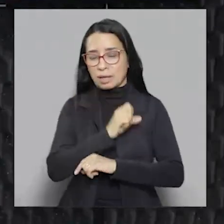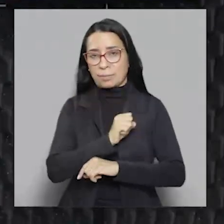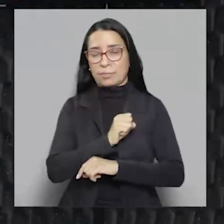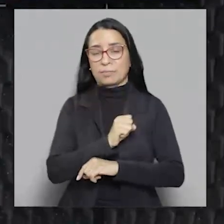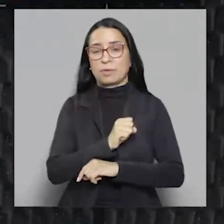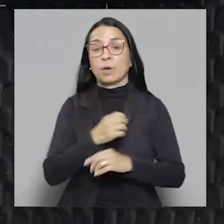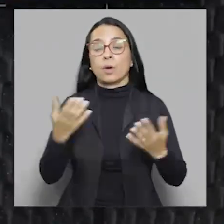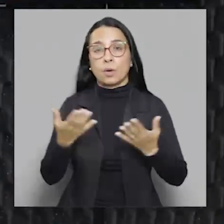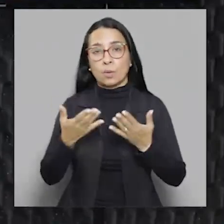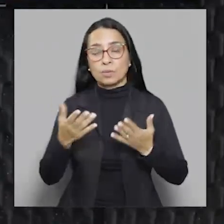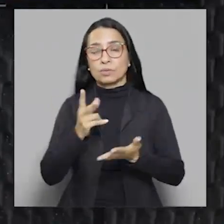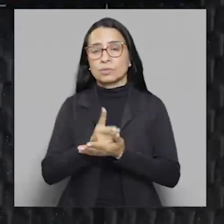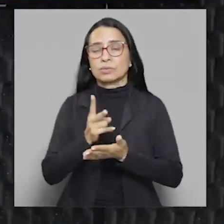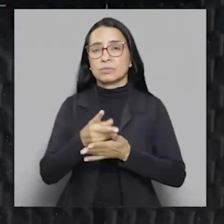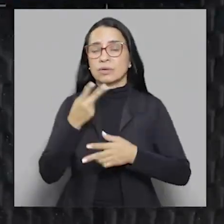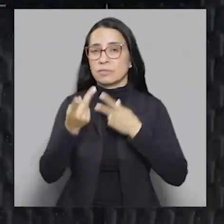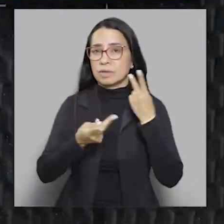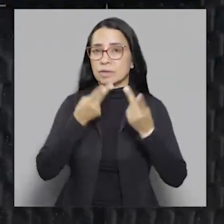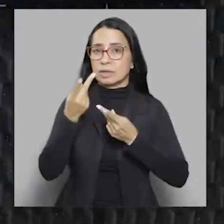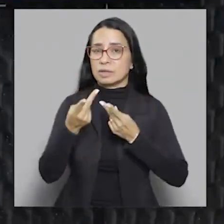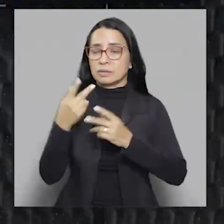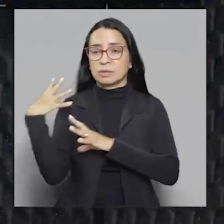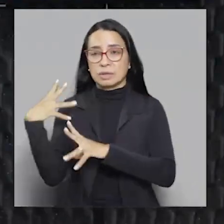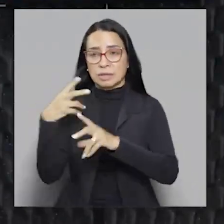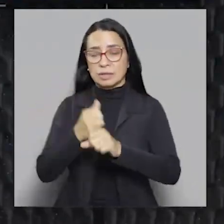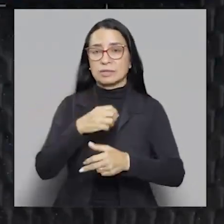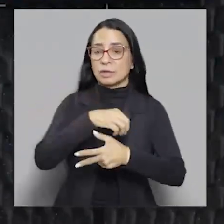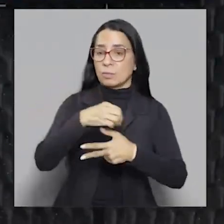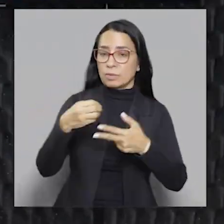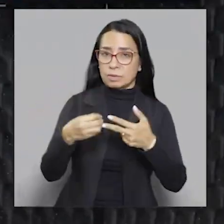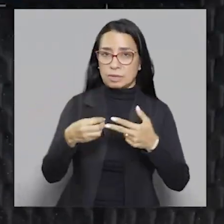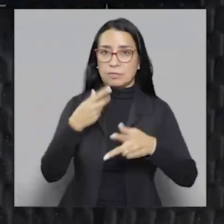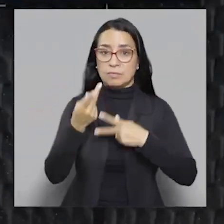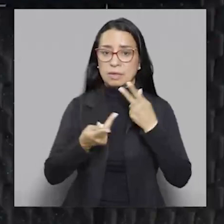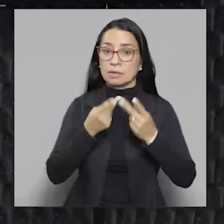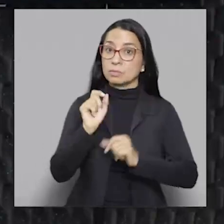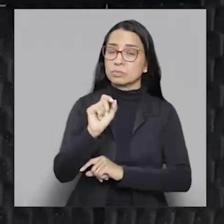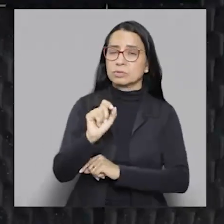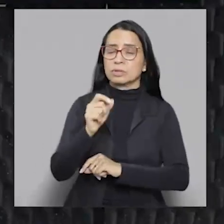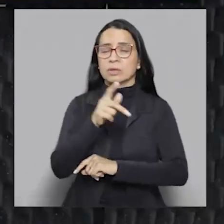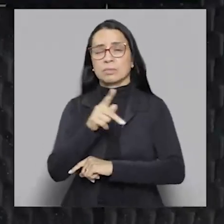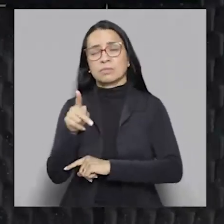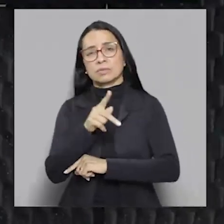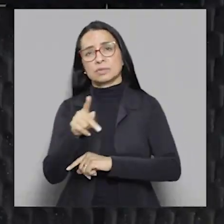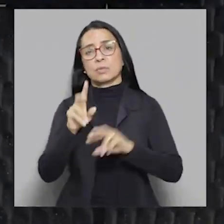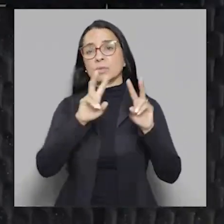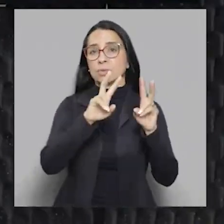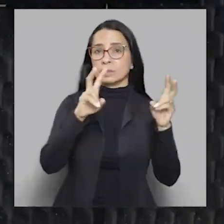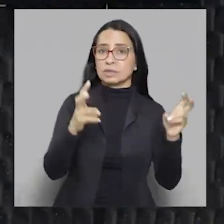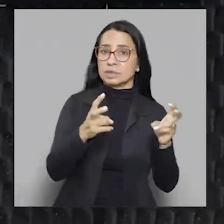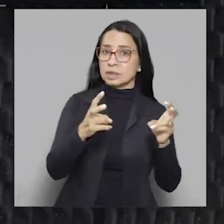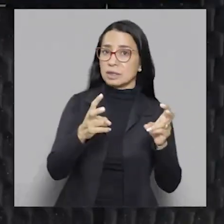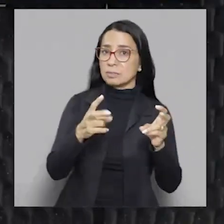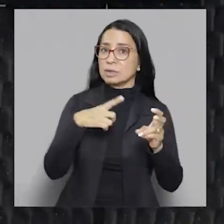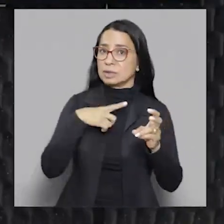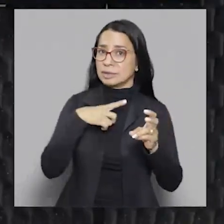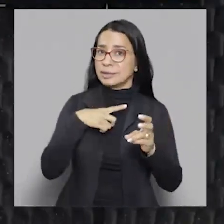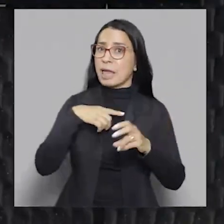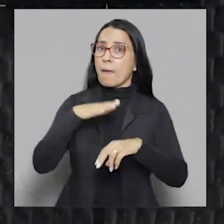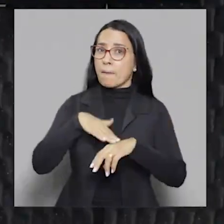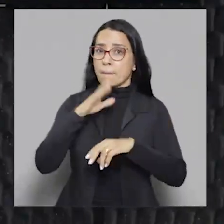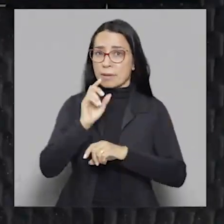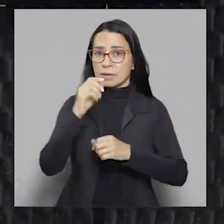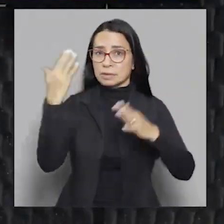nossa revisão para o Enem, nossa primeira revisão para o Enem. A gente está falando de quê, professor? Um dos assuntos mais pertinentes nas provas do